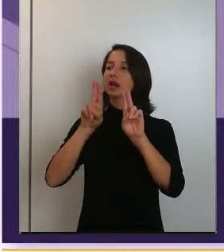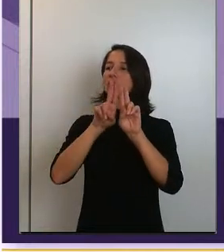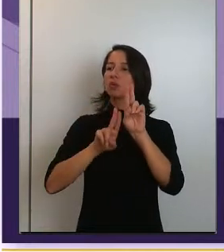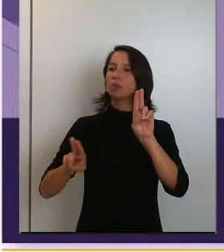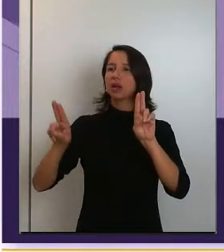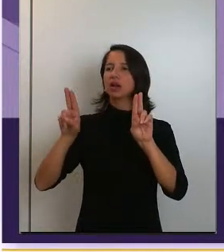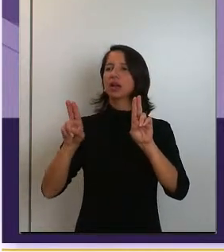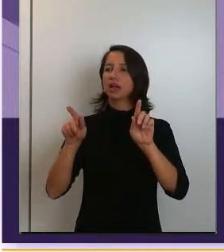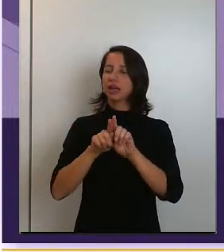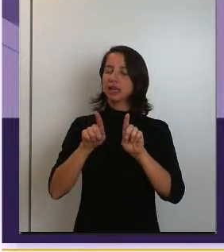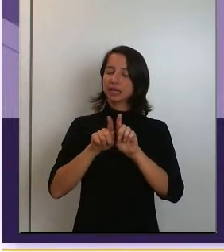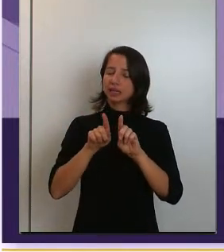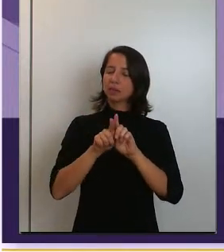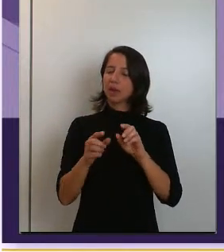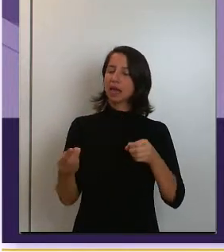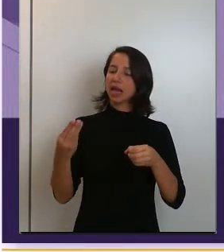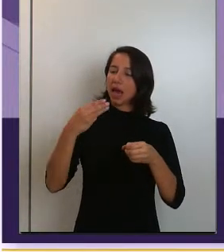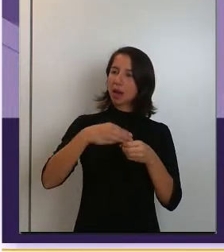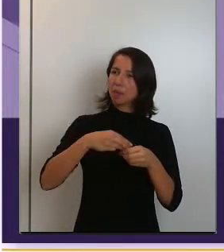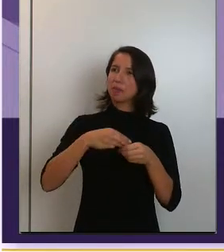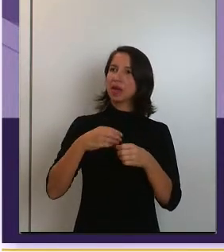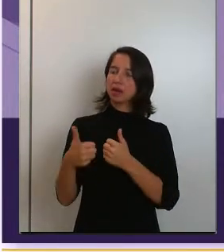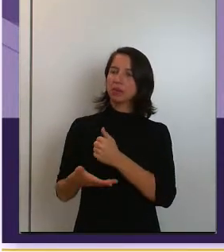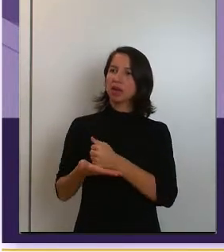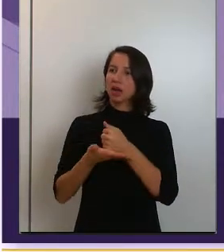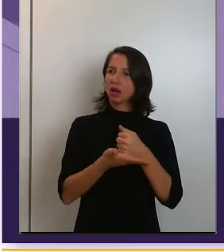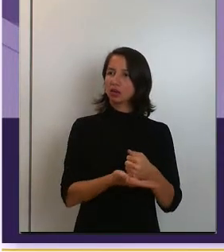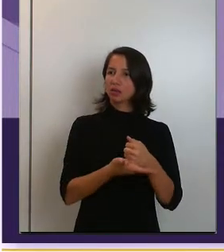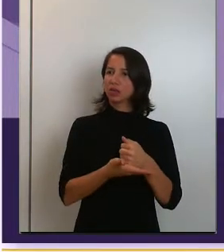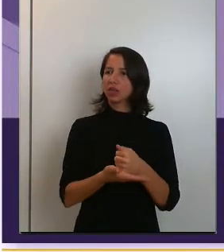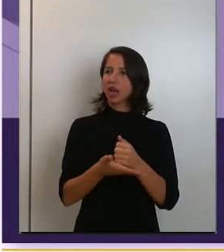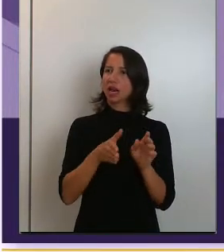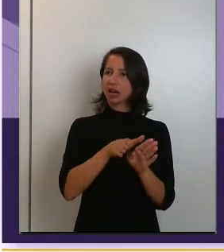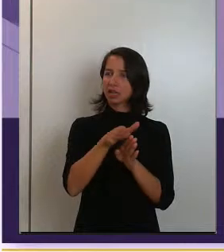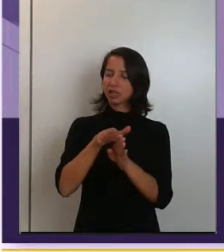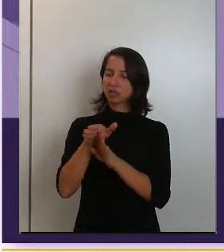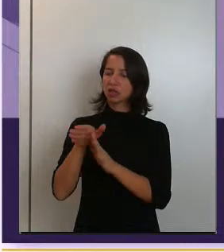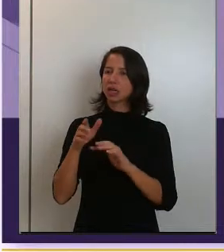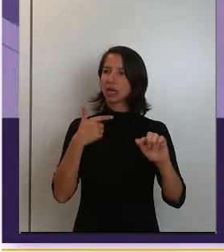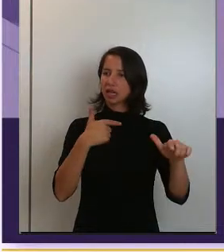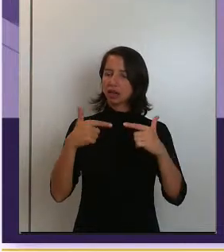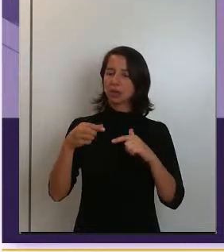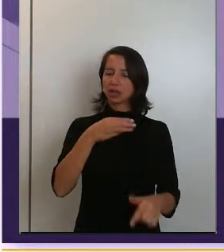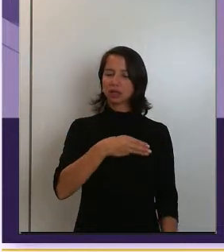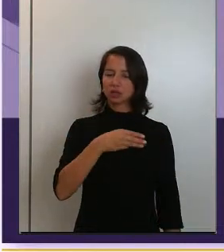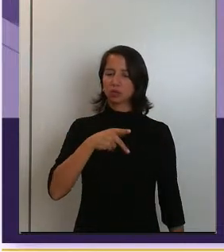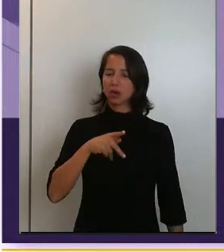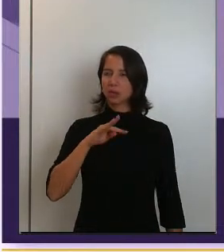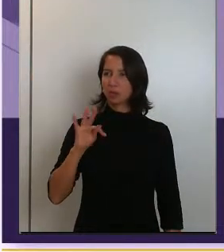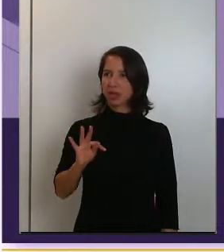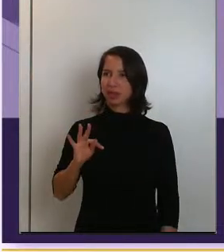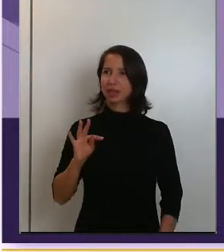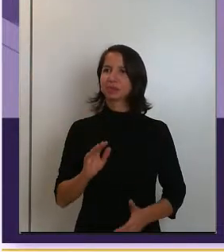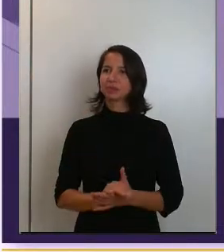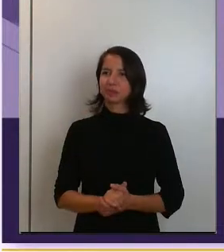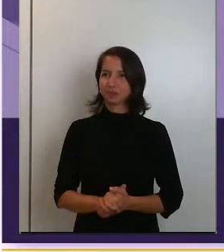membro auxiliar da Procuradoria-Geral da República na Assessoria Trabalhista. Fernanda.